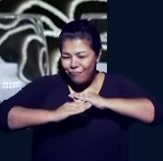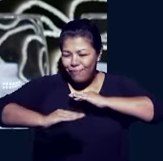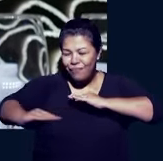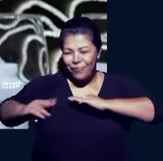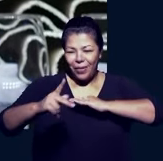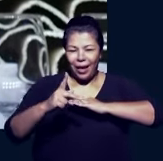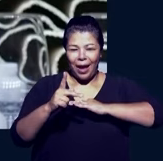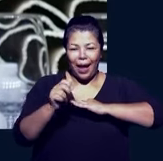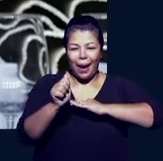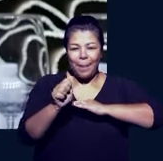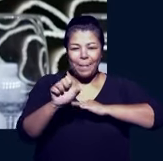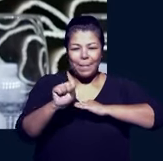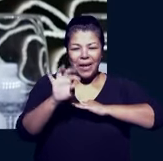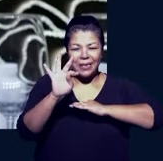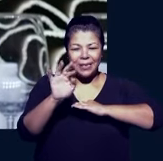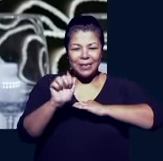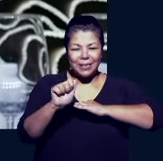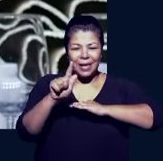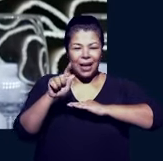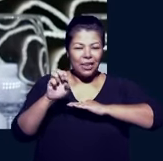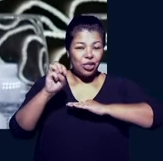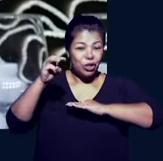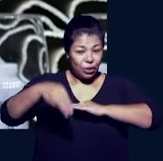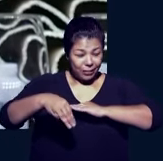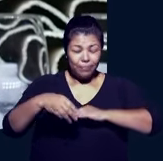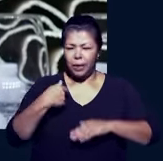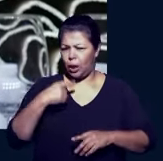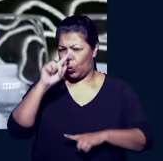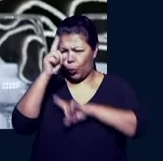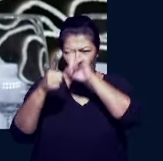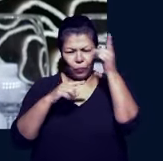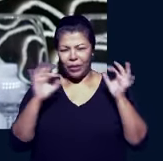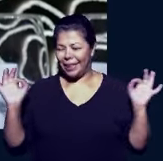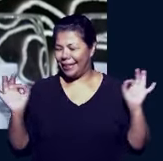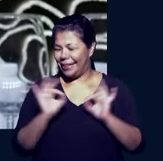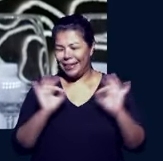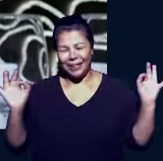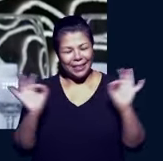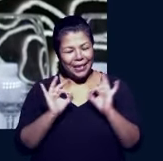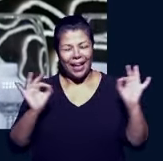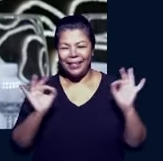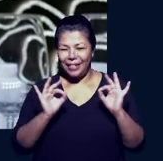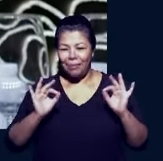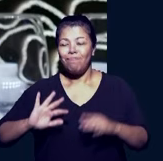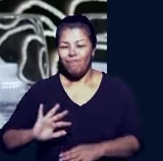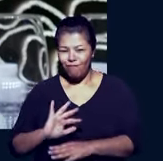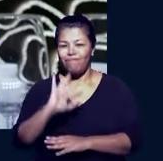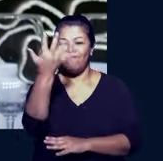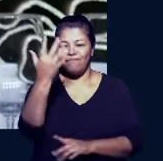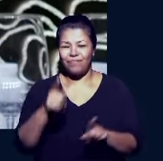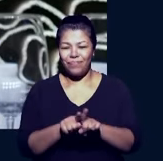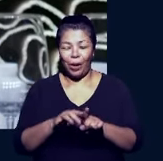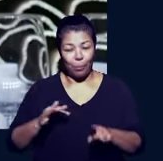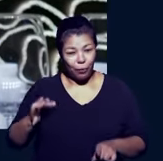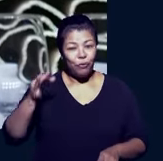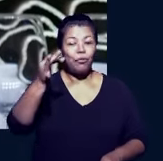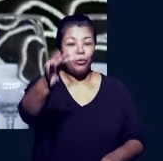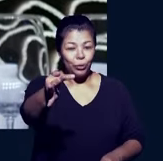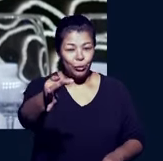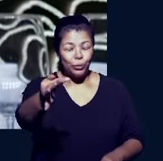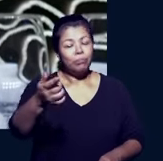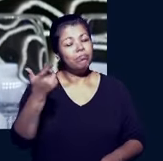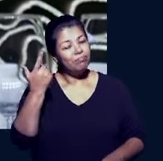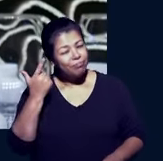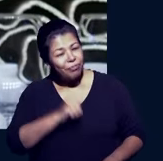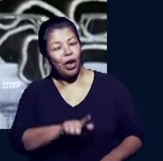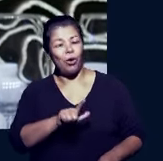eh e eu não tenho dúvida que isso vai acontecer e e cada vez mais no ritmo mais intenso e você vai fazendo esses upgrade